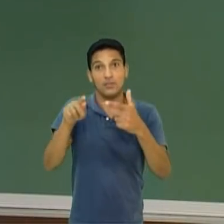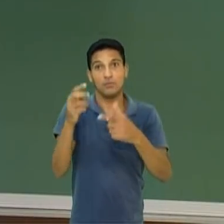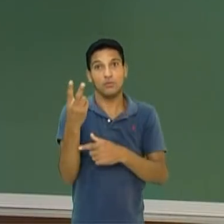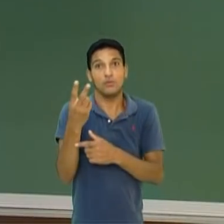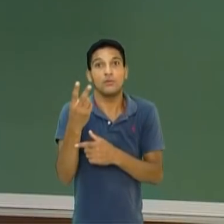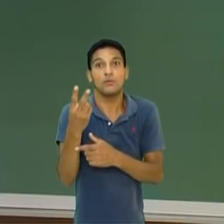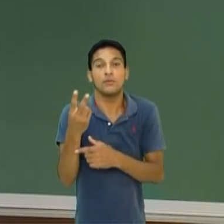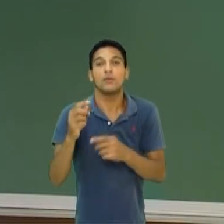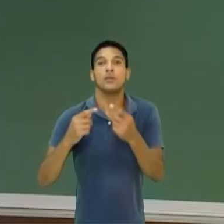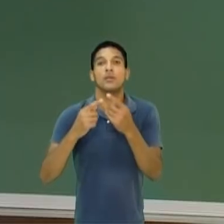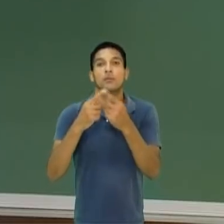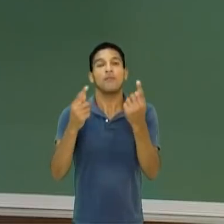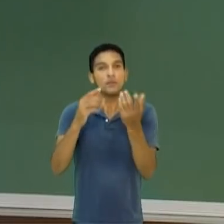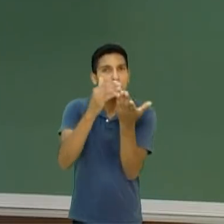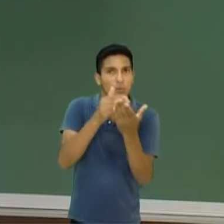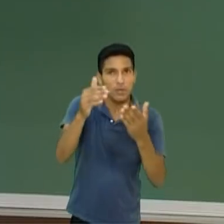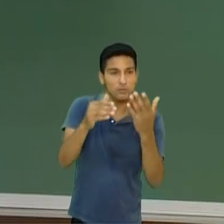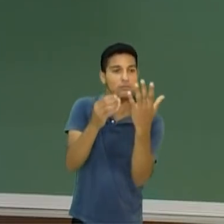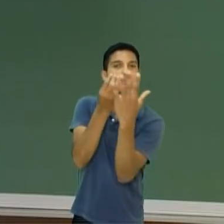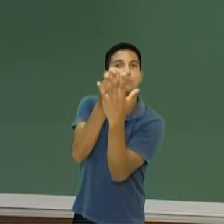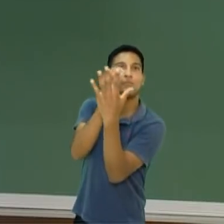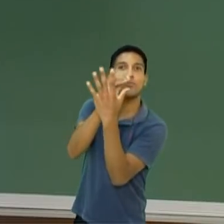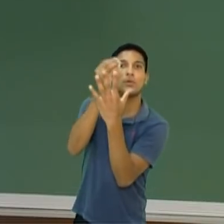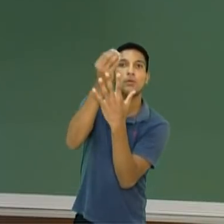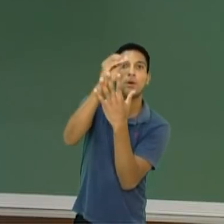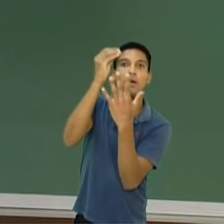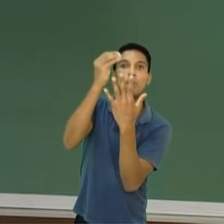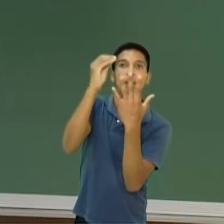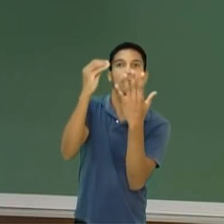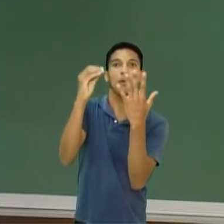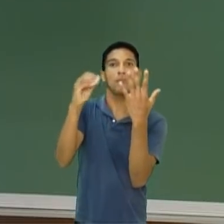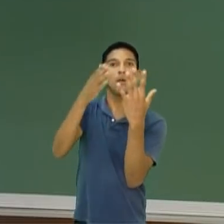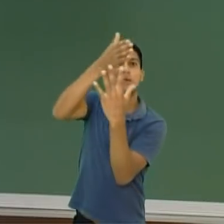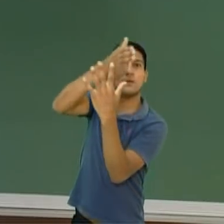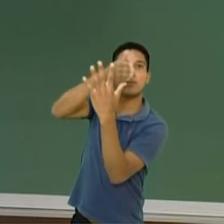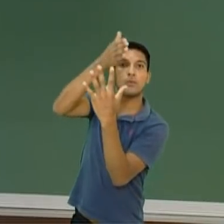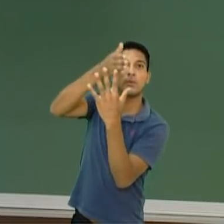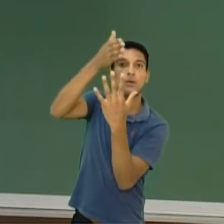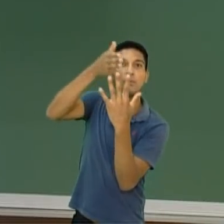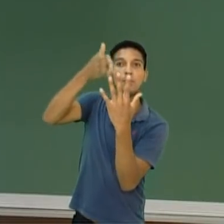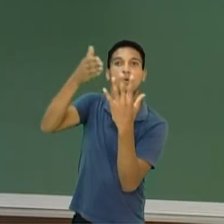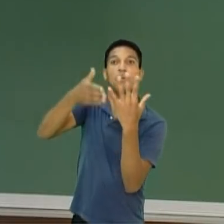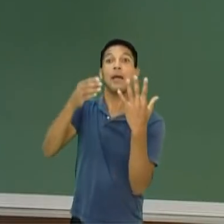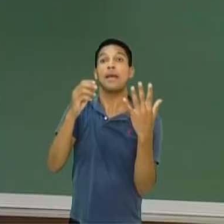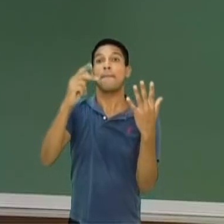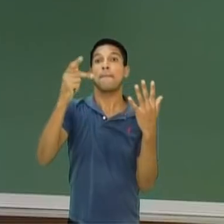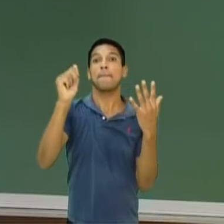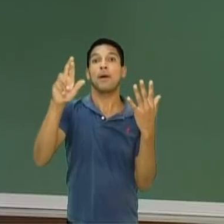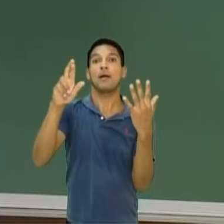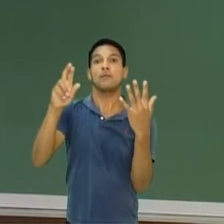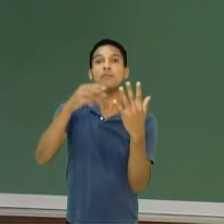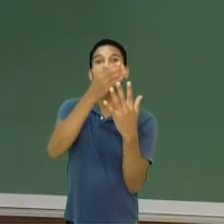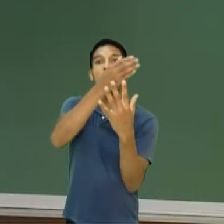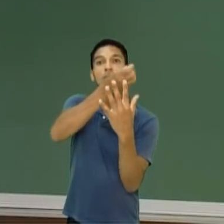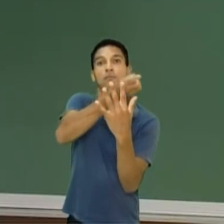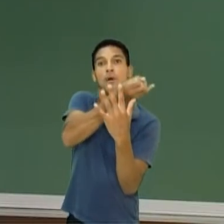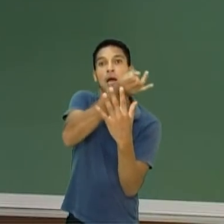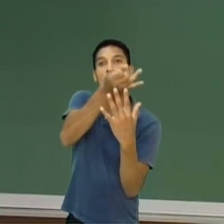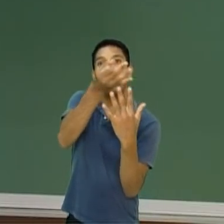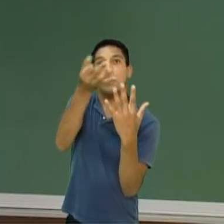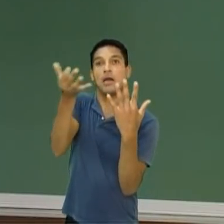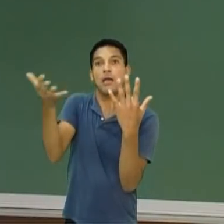pedir conjunto dos números pares. Lembra lá quais são os números pares? Né? Os números que são divisíveis por 2, ok? Não são